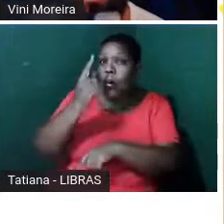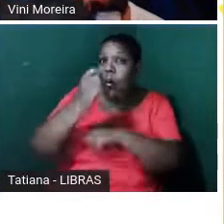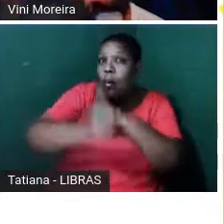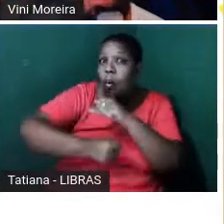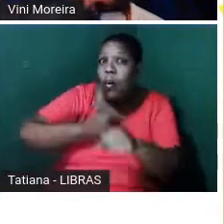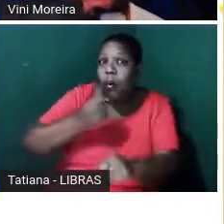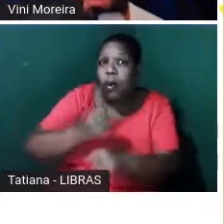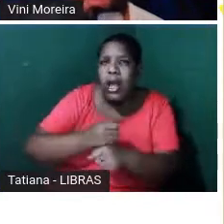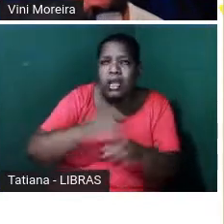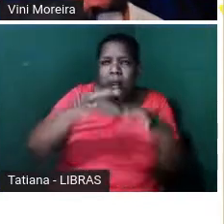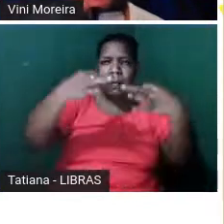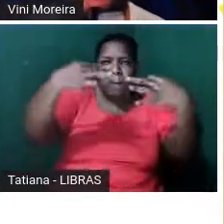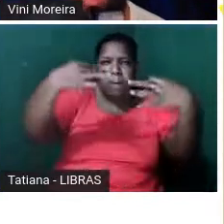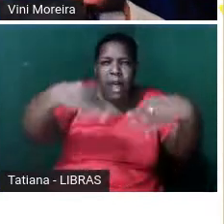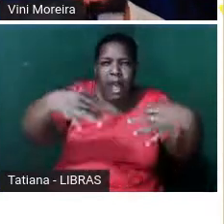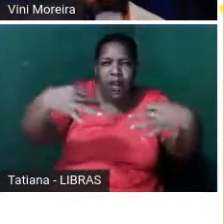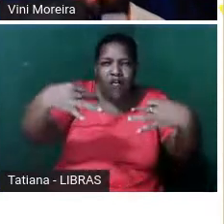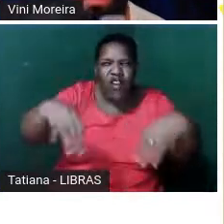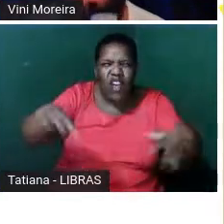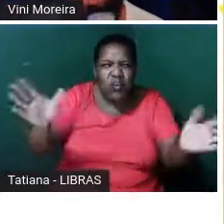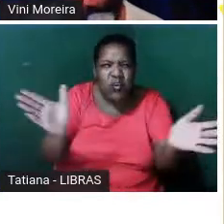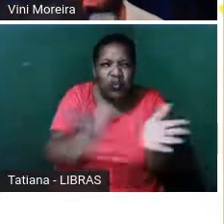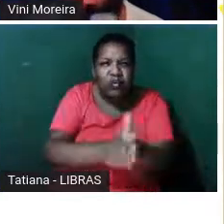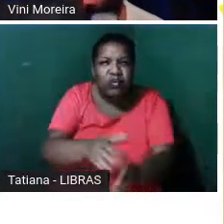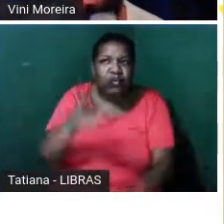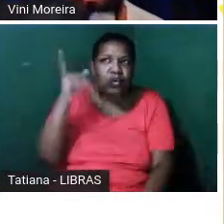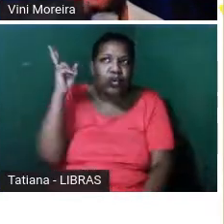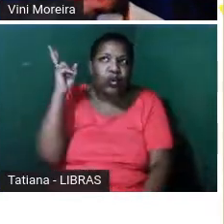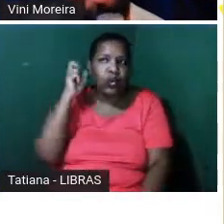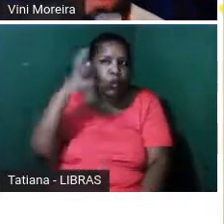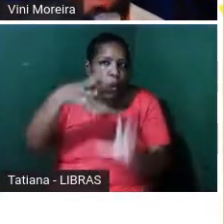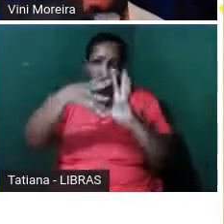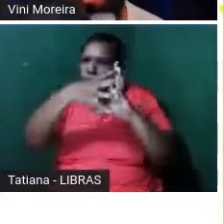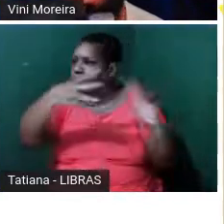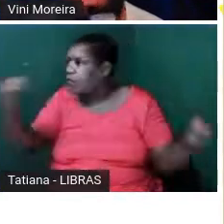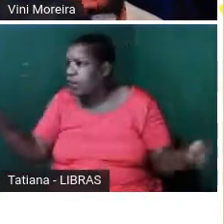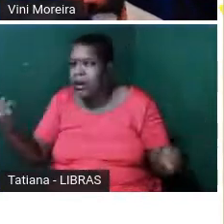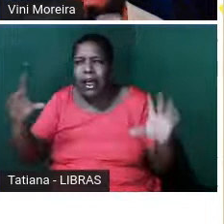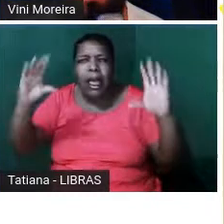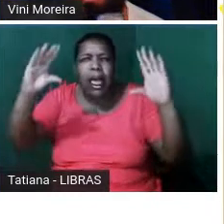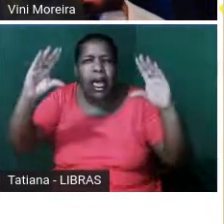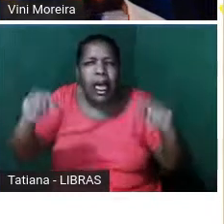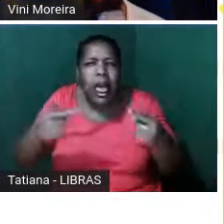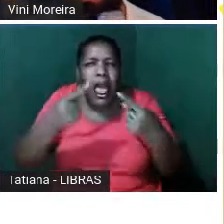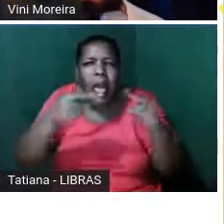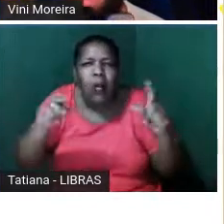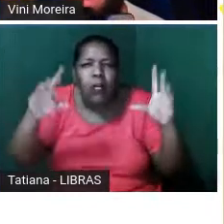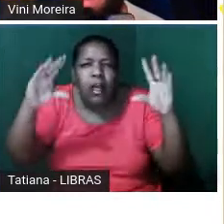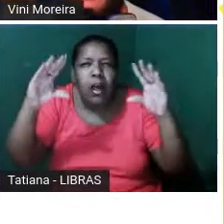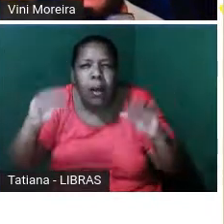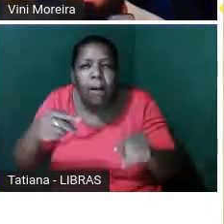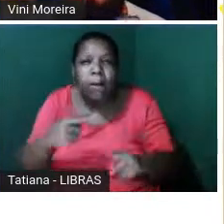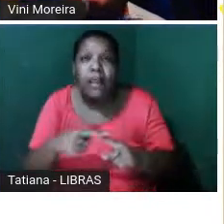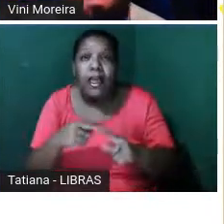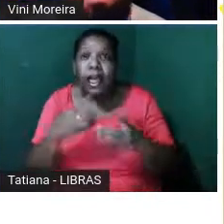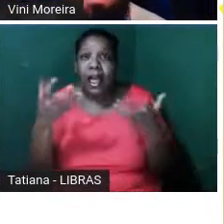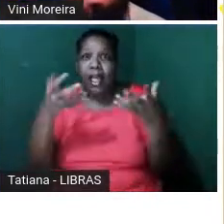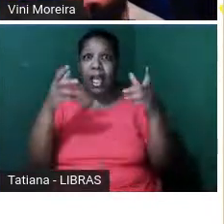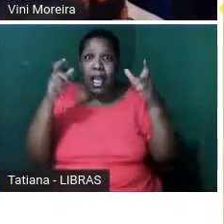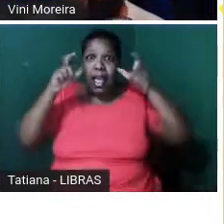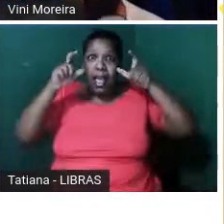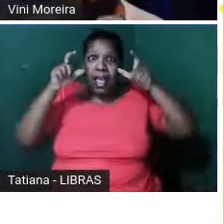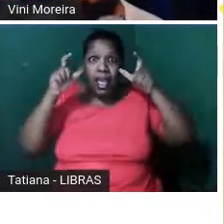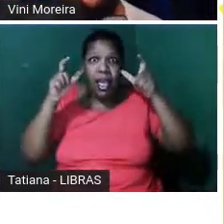para deixar essa imagem perfeita o som vai embora o som abaixa a música abaixa porque ele quer que